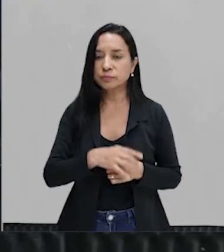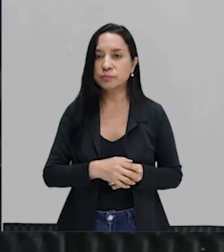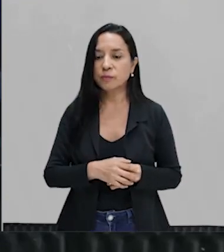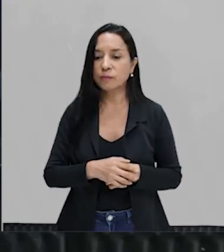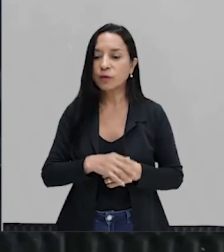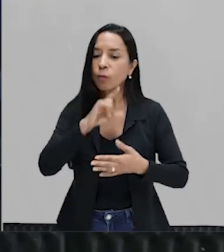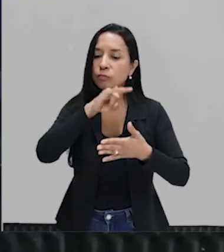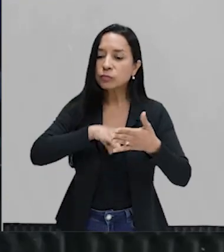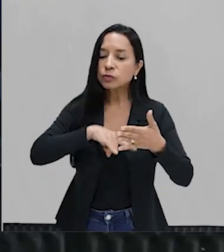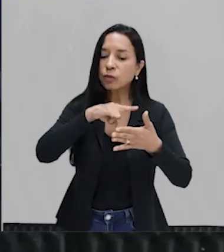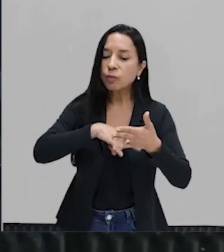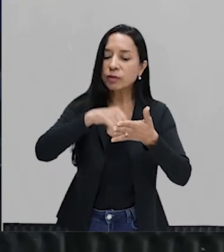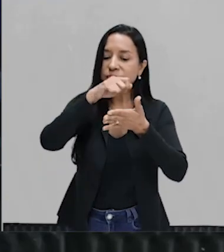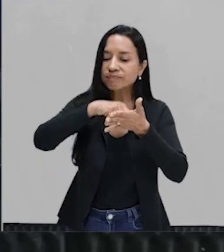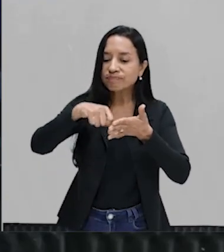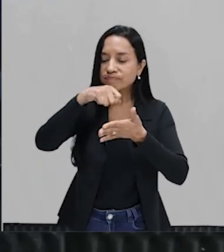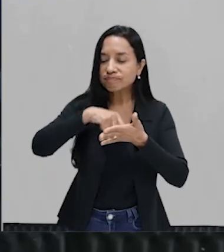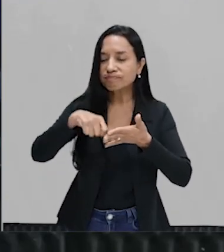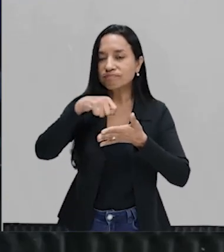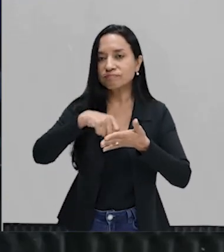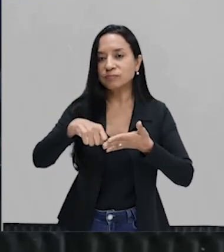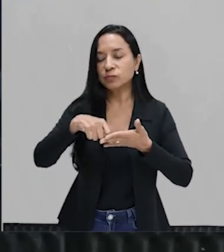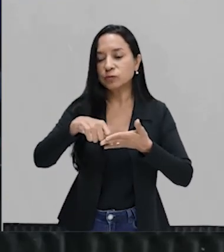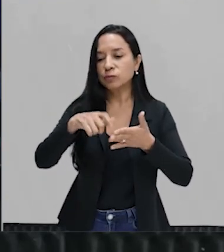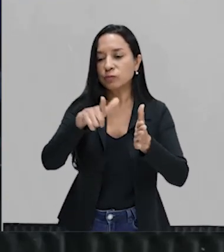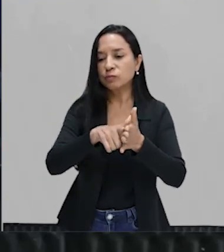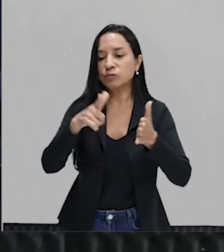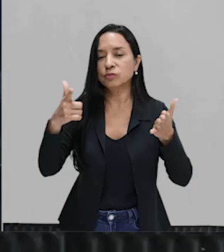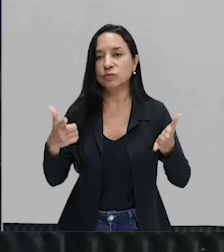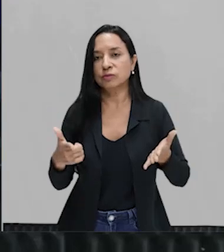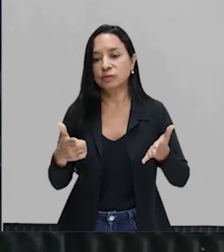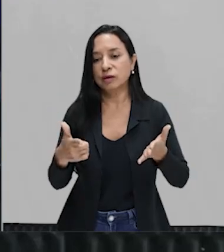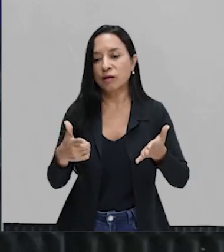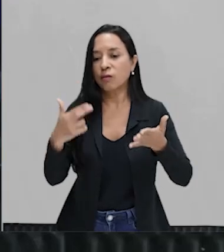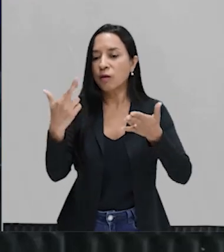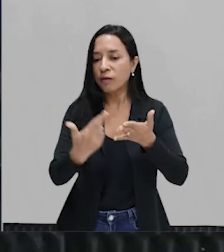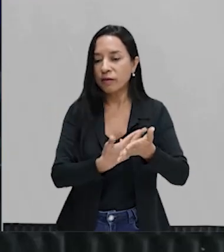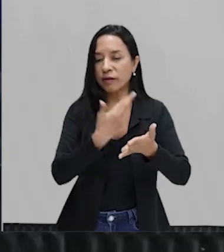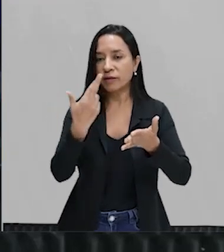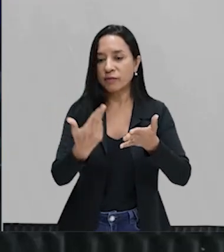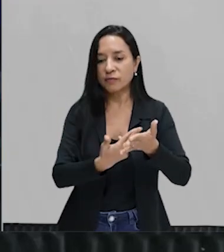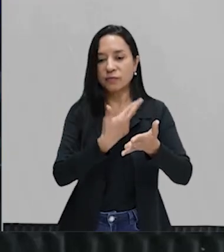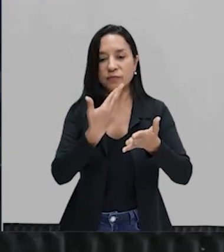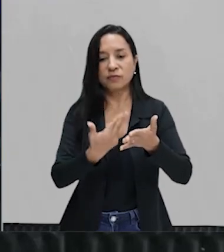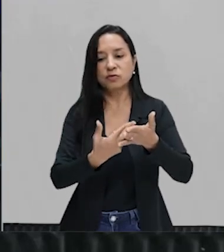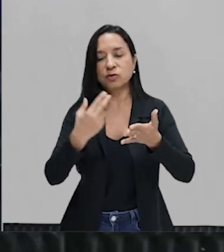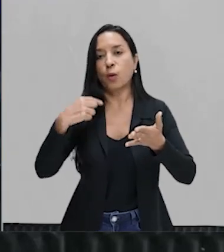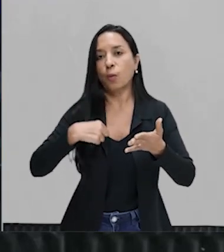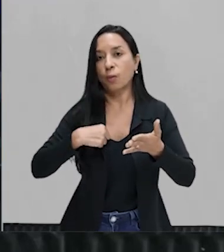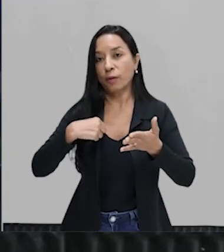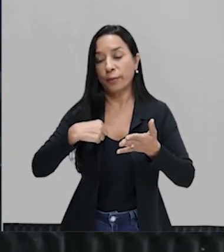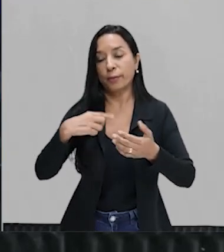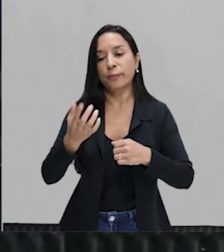um documento escrito, um jornal, uma revista, uma vestimenta,